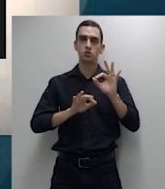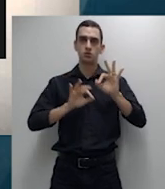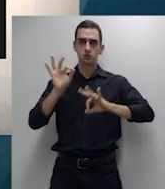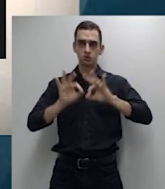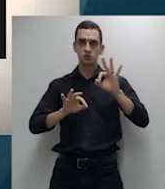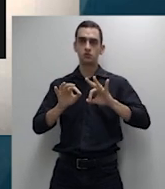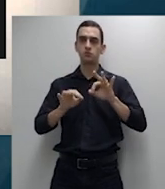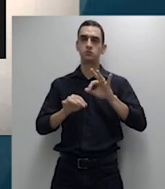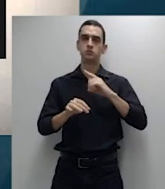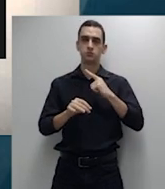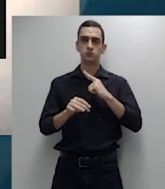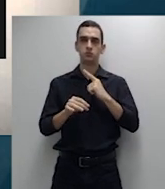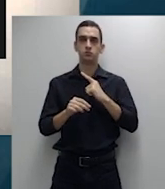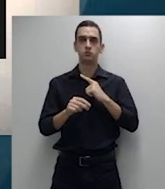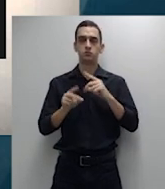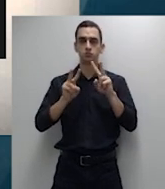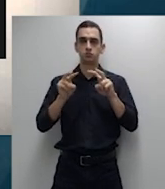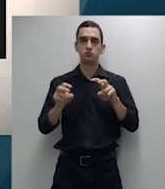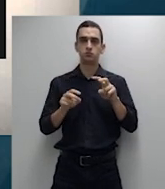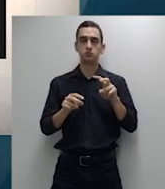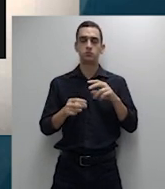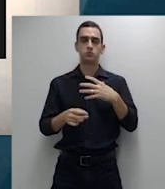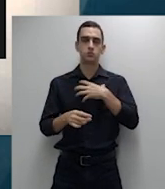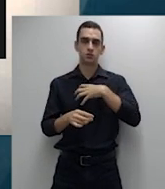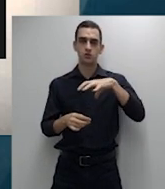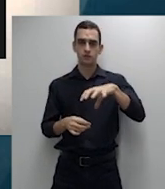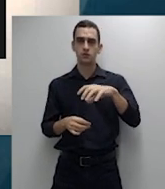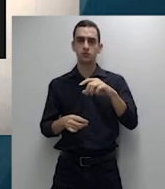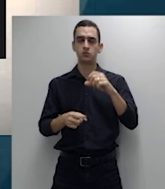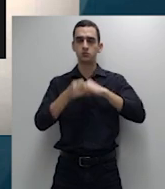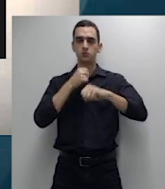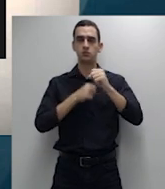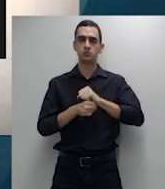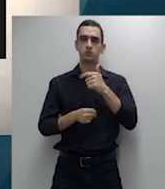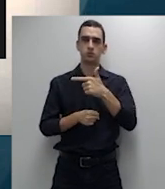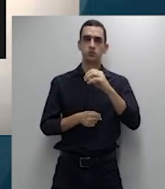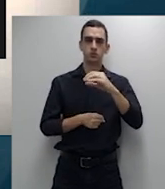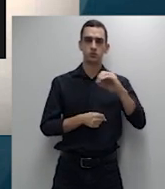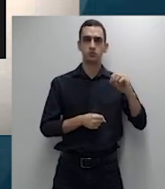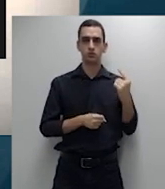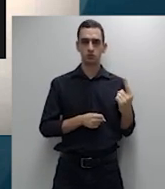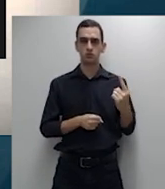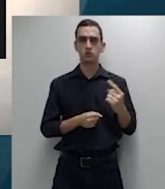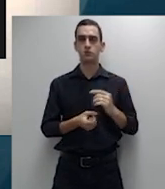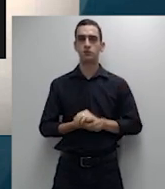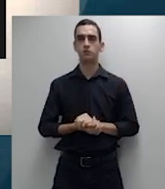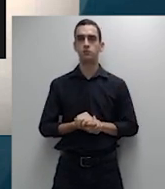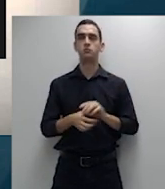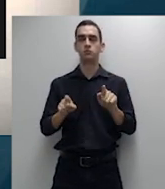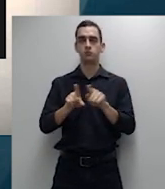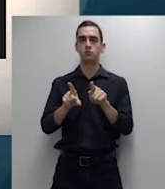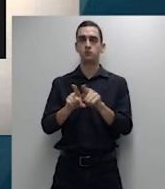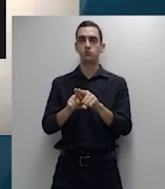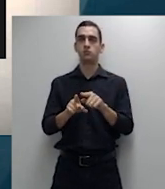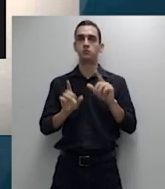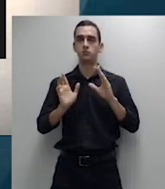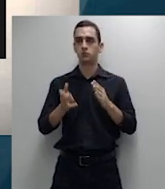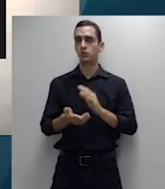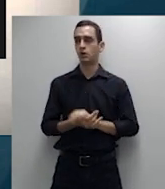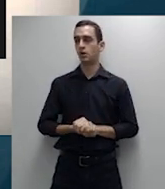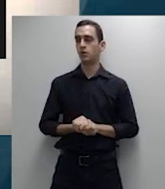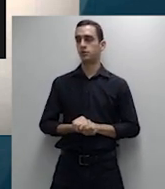do El Salvador em 2001 é o combinar aí no Ibope representa